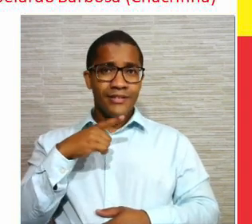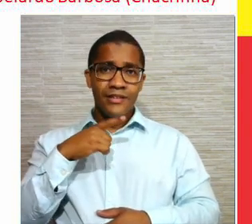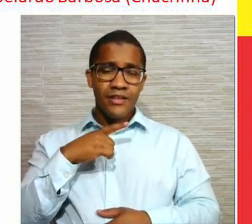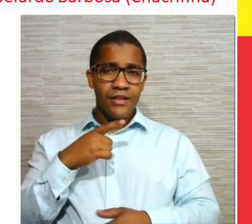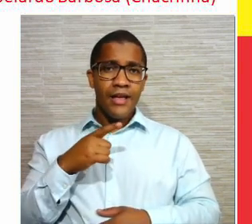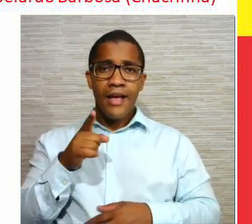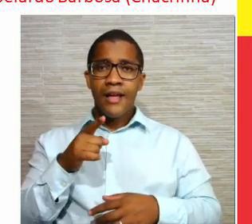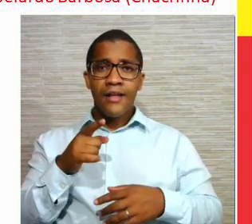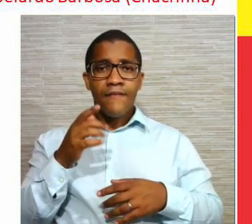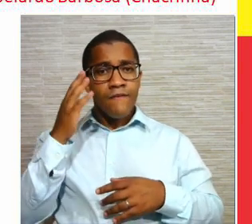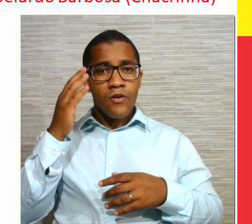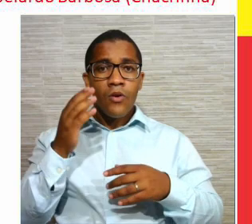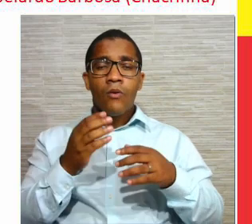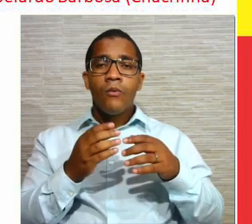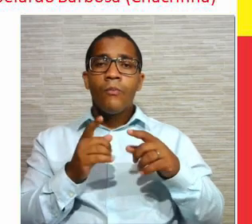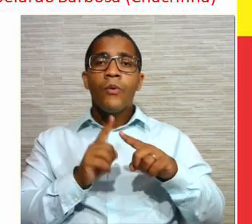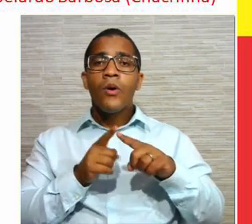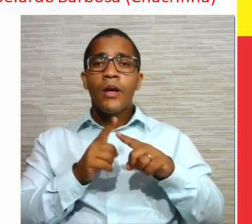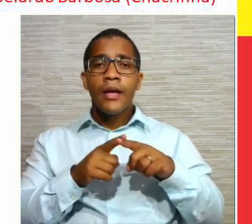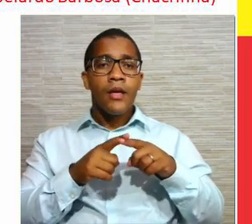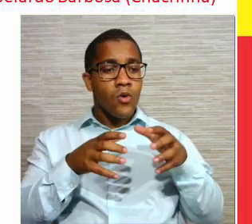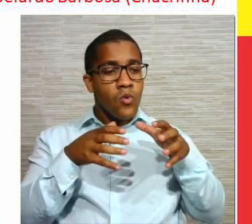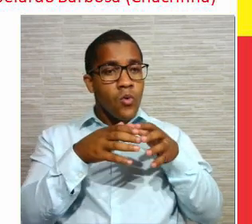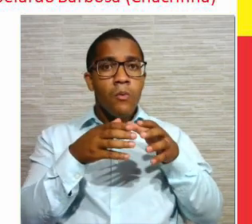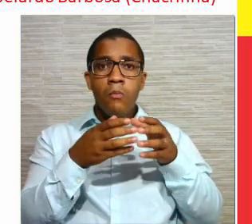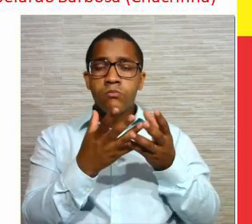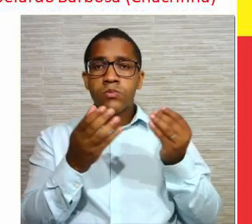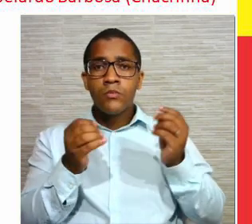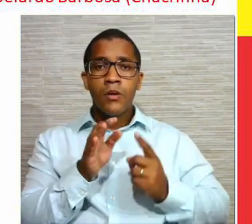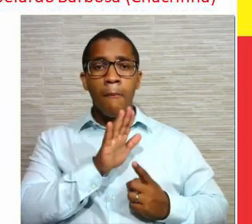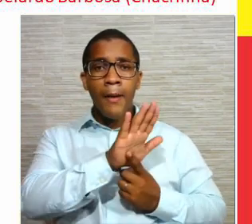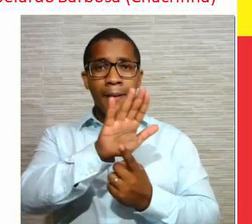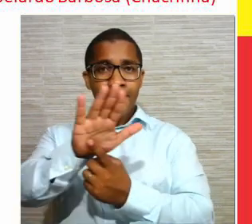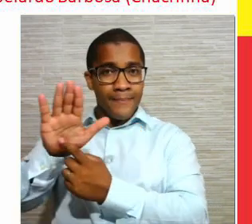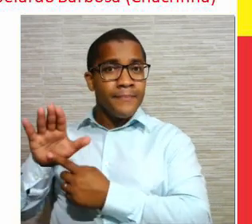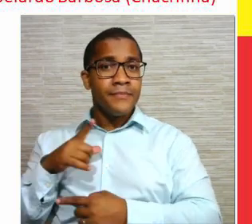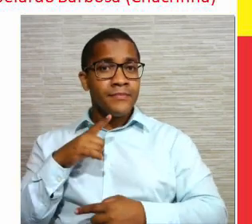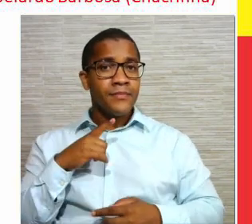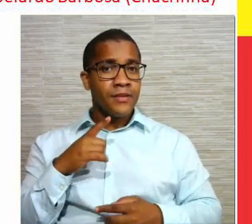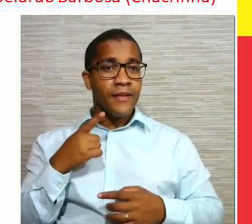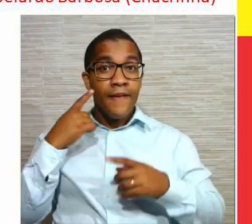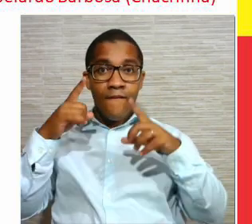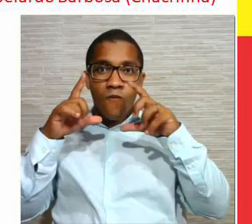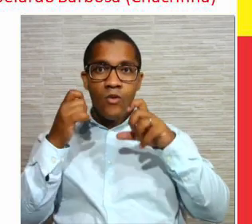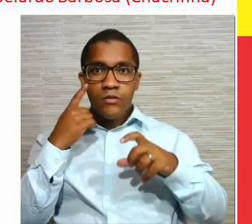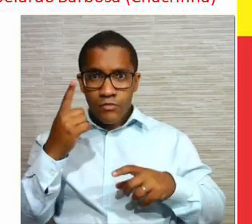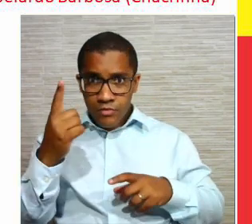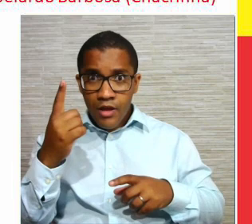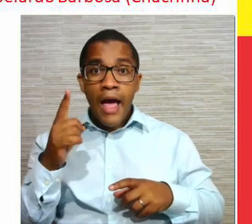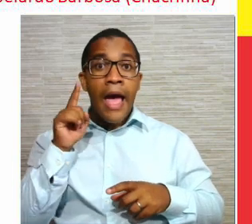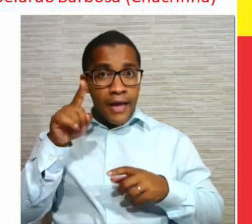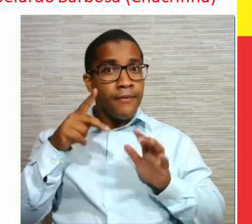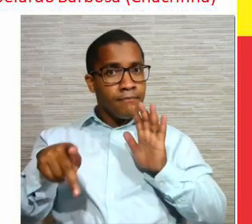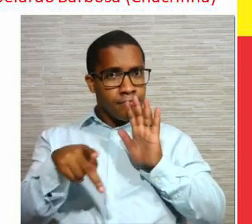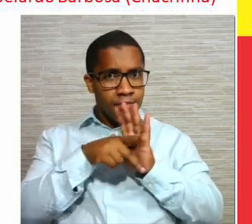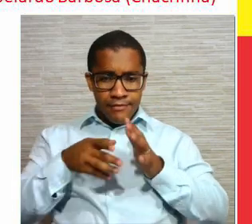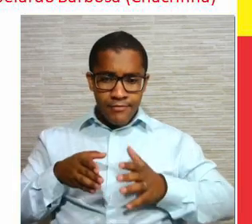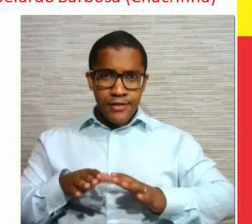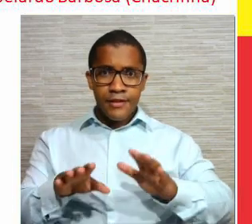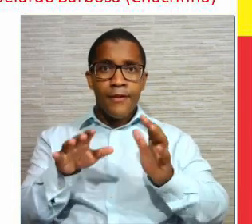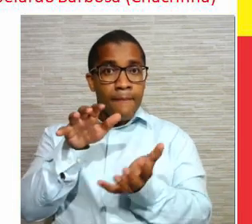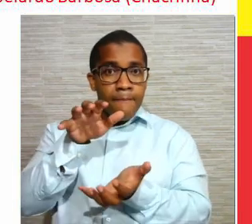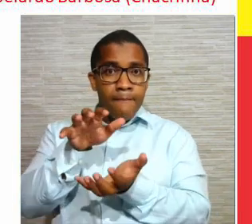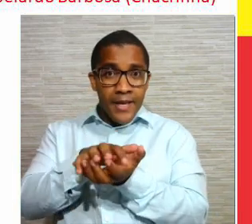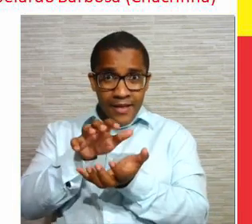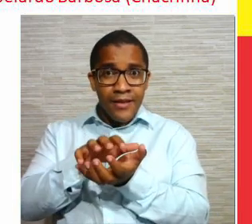ter lançado muitos artistas. Aí você vê a foto, né, do grande apresentador pernambucano, por sinal,